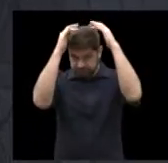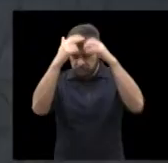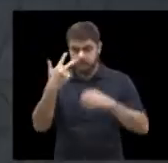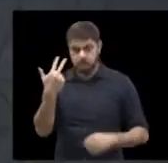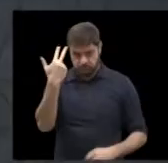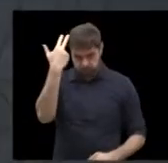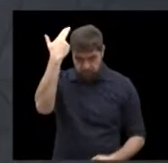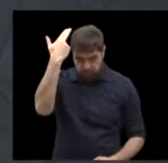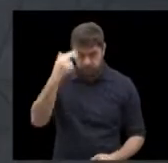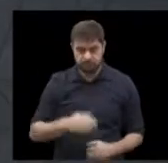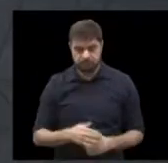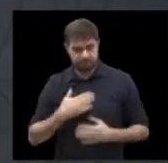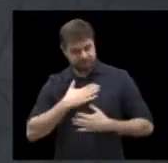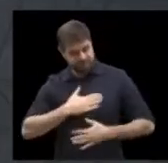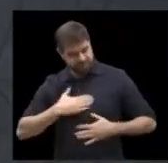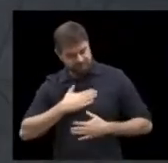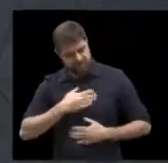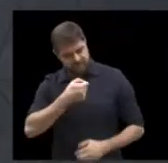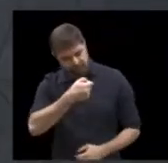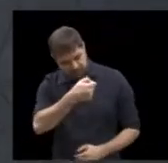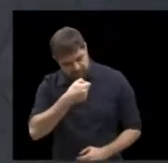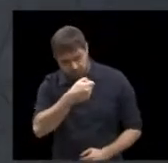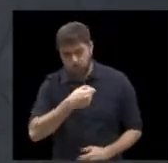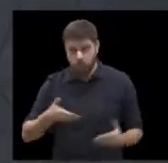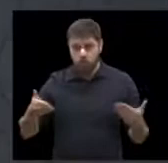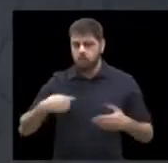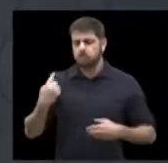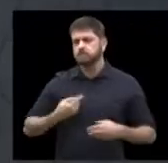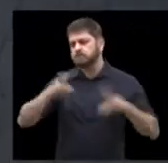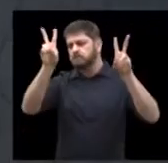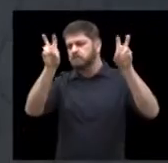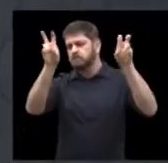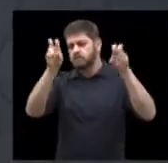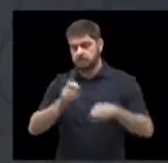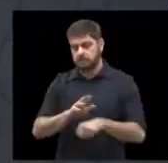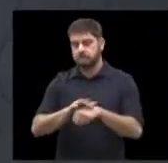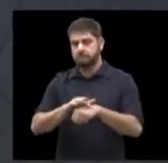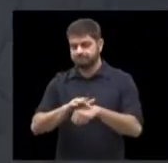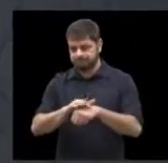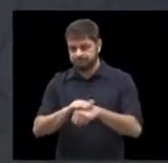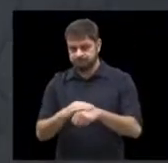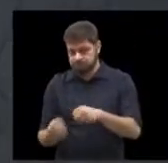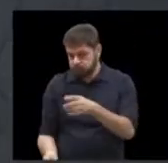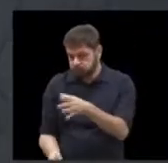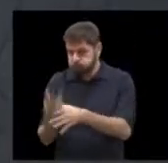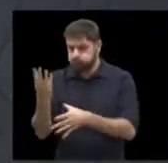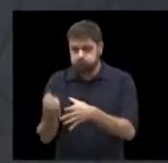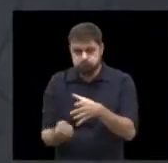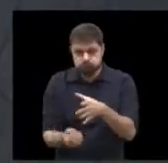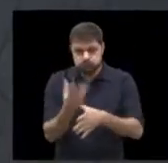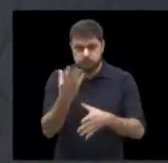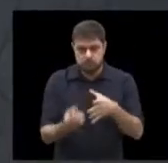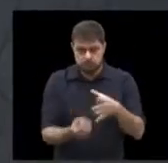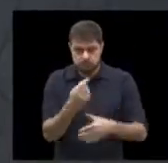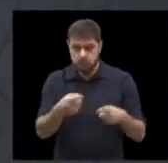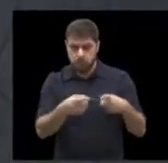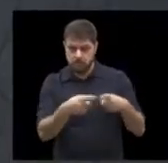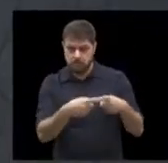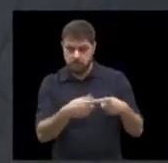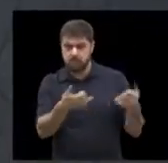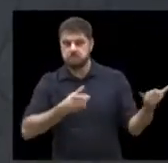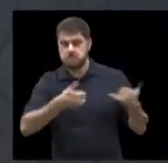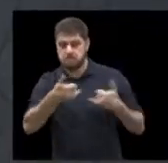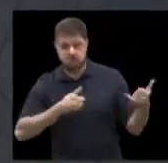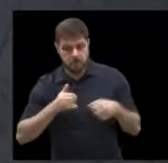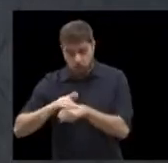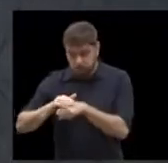clínico. O prazer é todo nosso. Bom, hoje nós viemos falar sobre uma doença que tem surgido aí, o doutor já me adiantou que não é